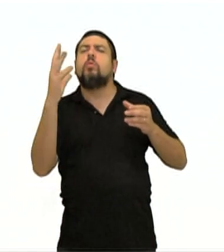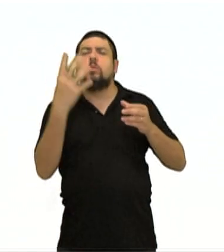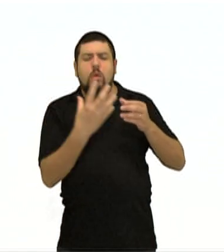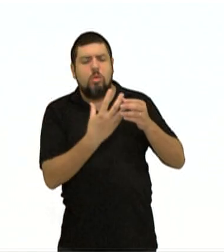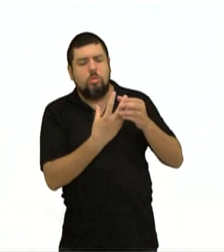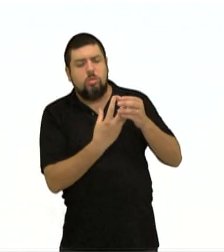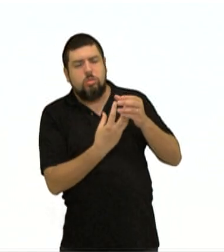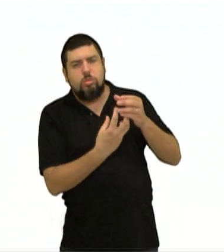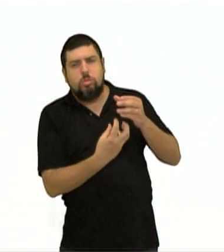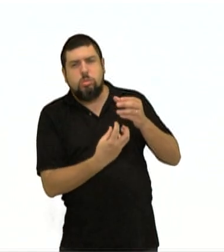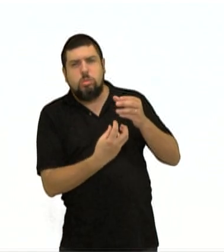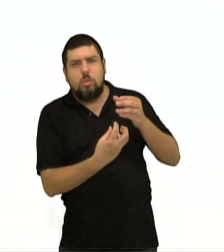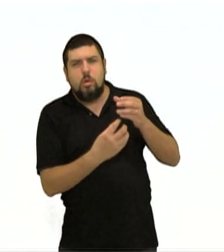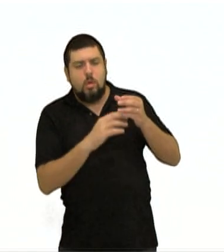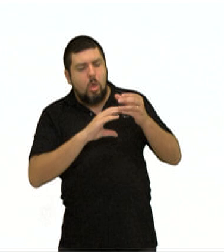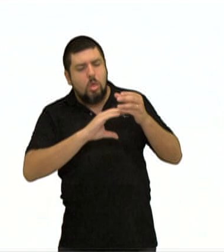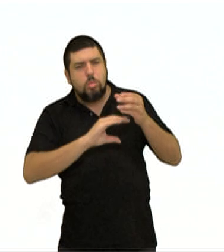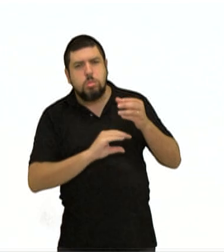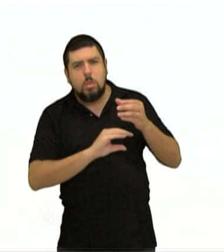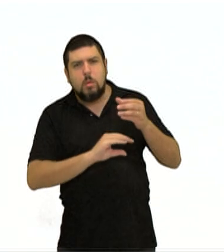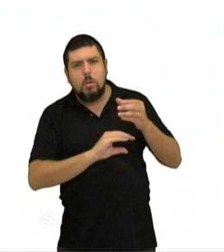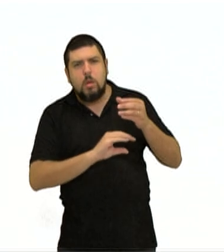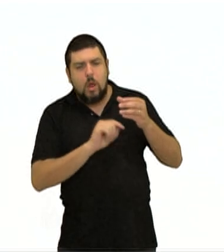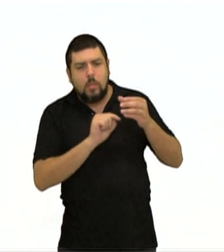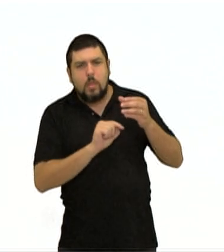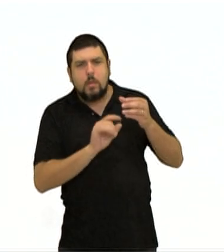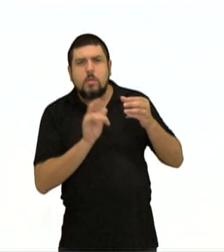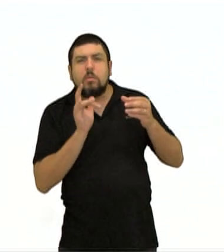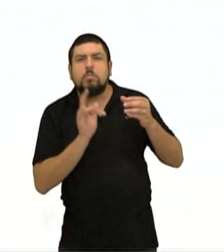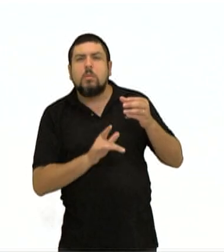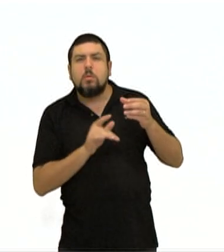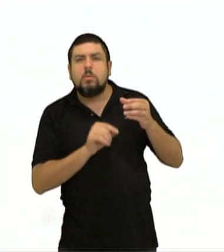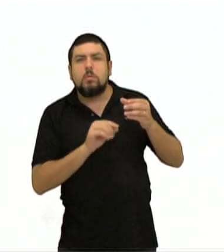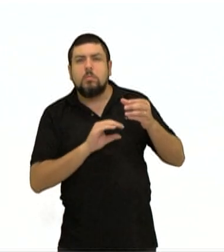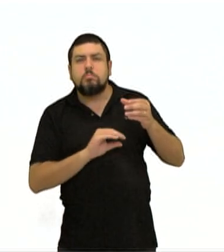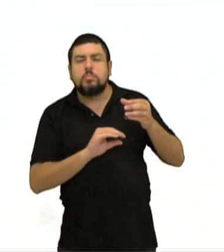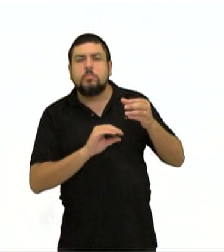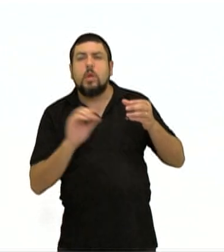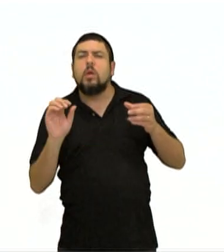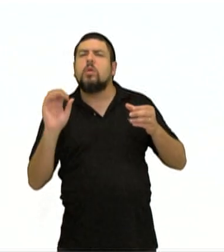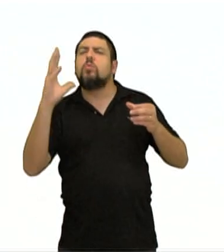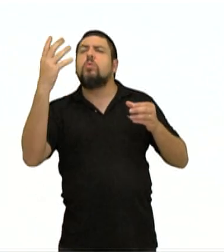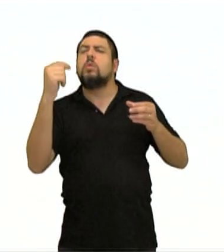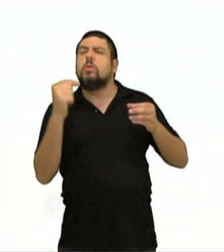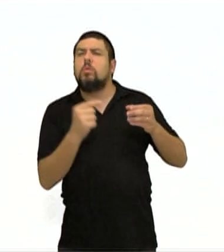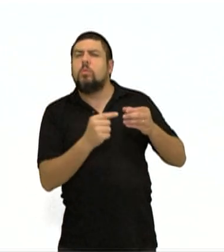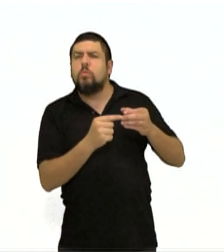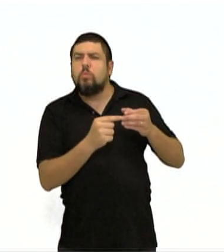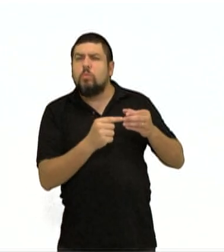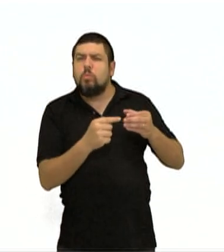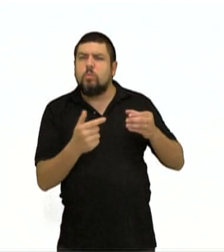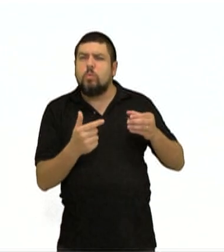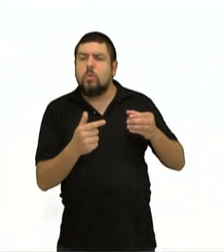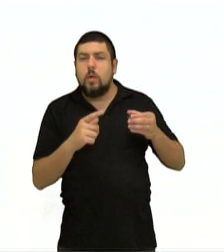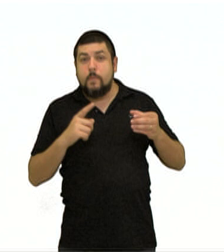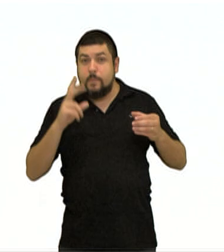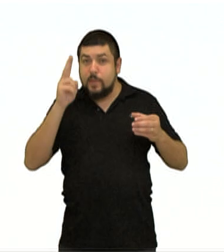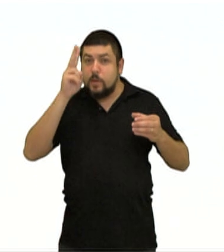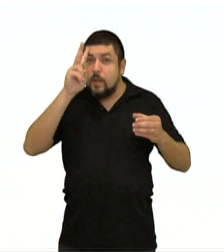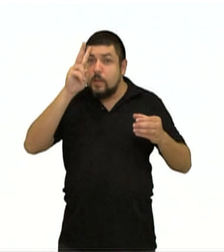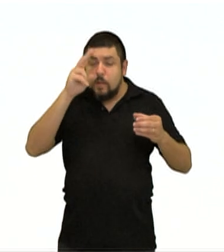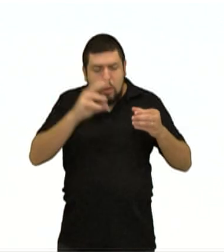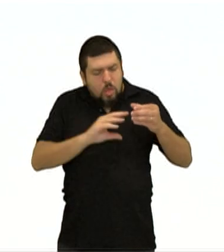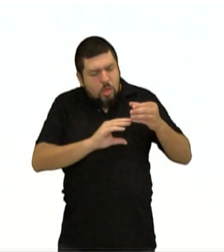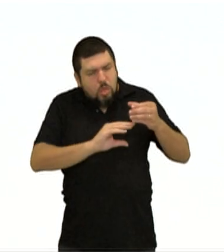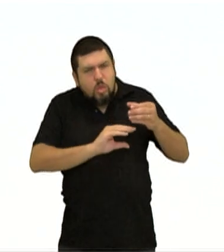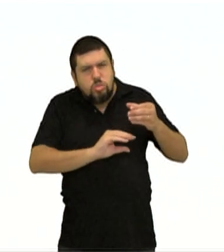no fundo do copo ou do recipiente esse soluto. O que aconteceu com o achocolatado? Lembra que teve uma parte que se depositou no